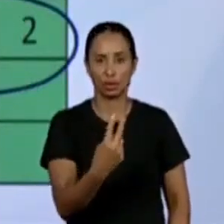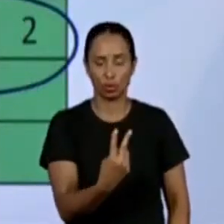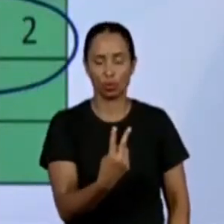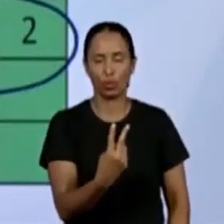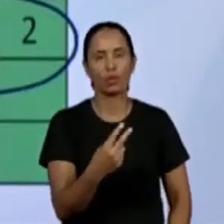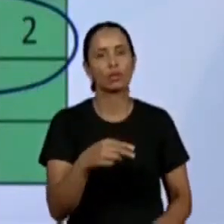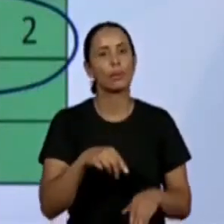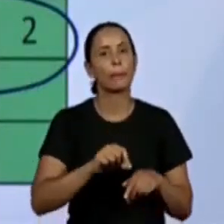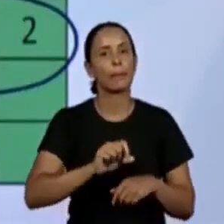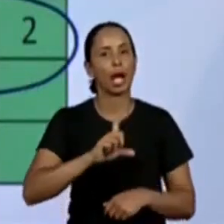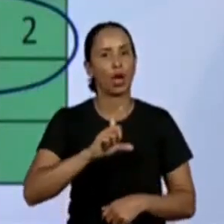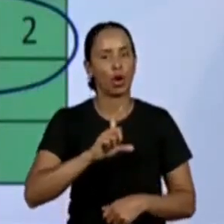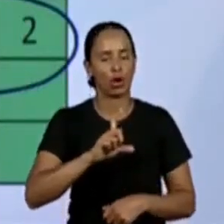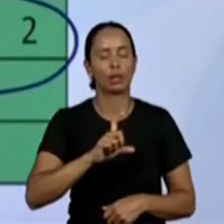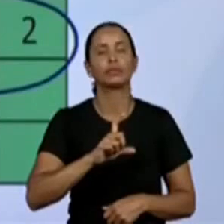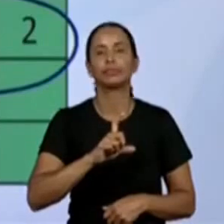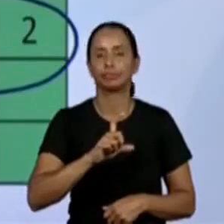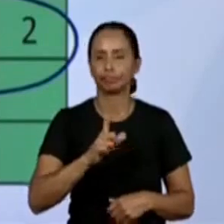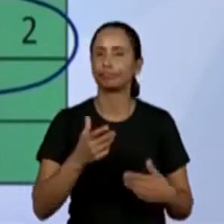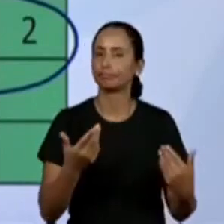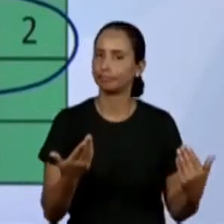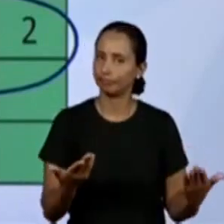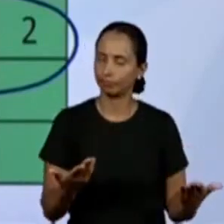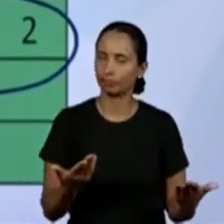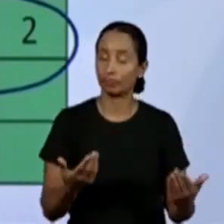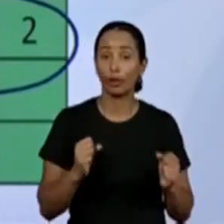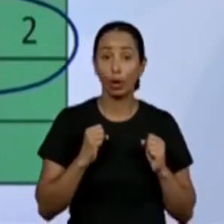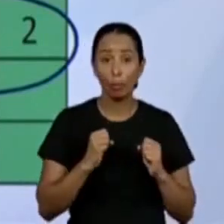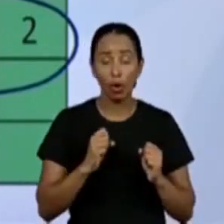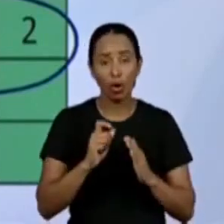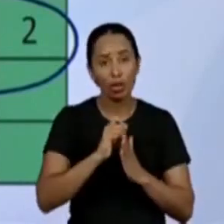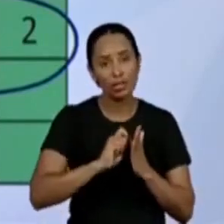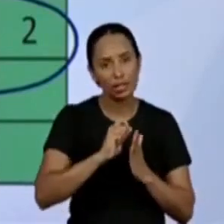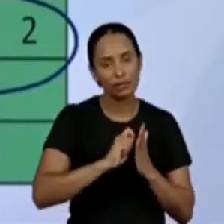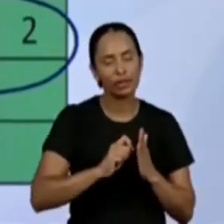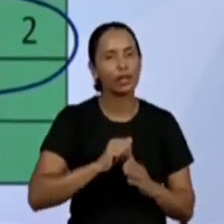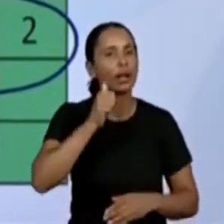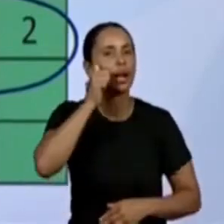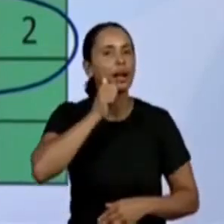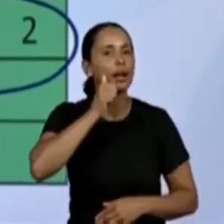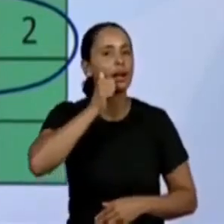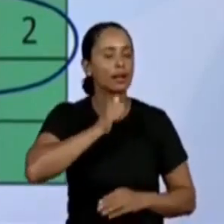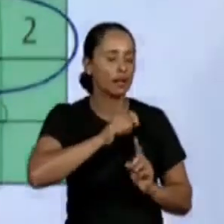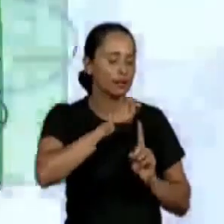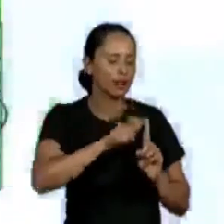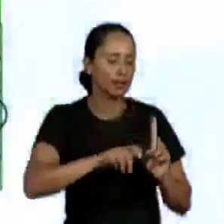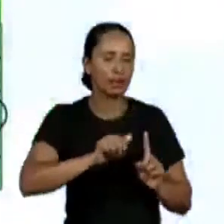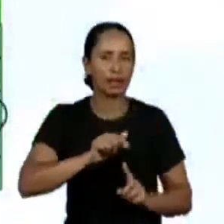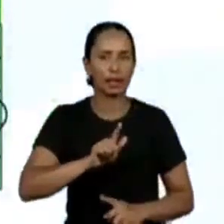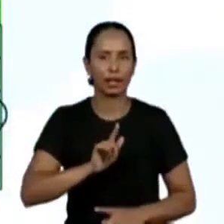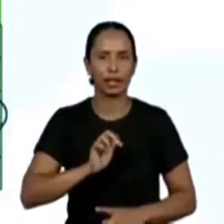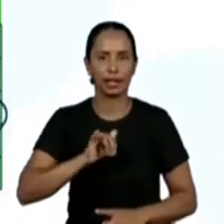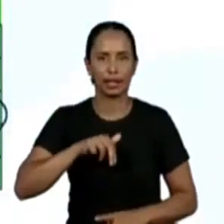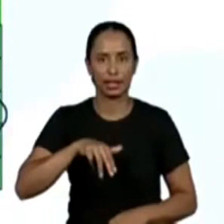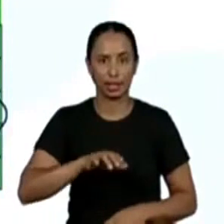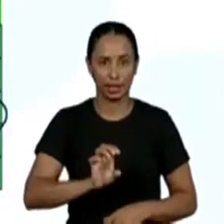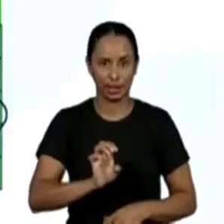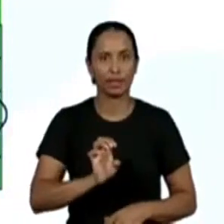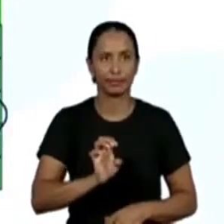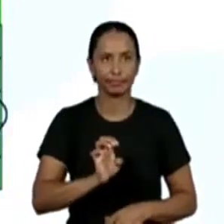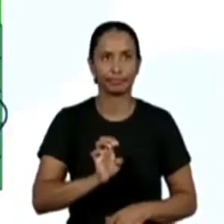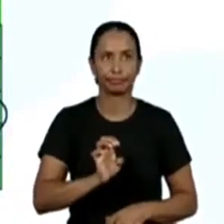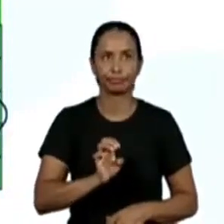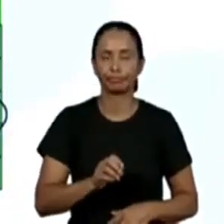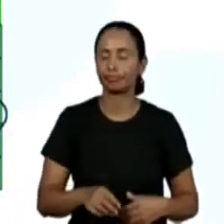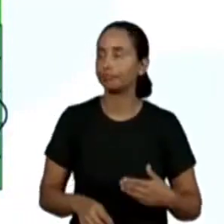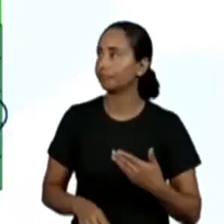64.782 é maior. Então, eu posso escrever que a Aline, né? A Aline, no caso aqui é a